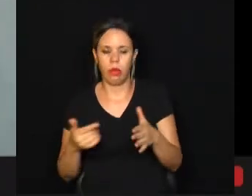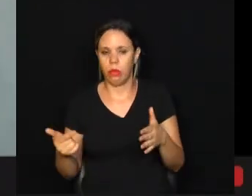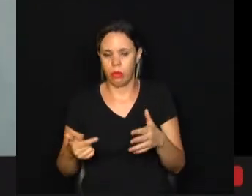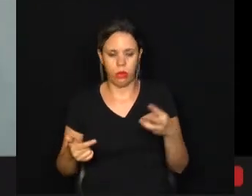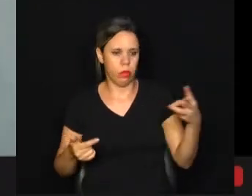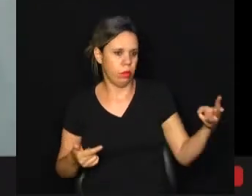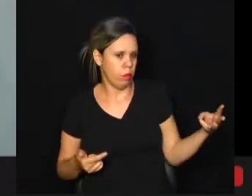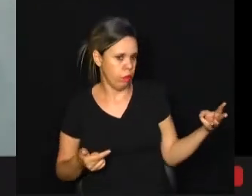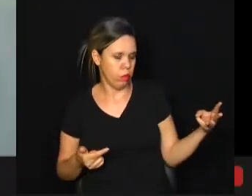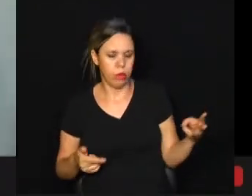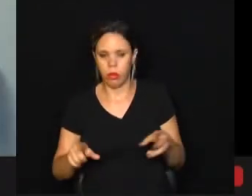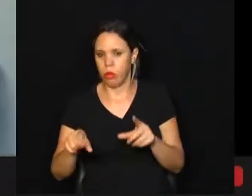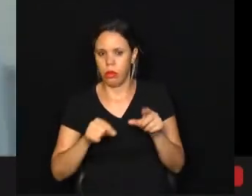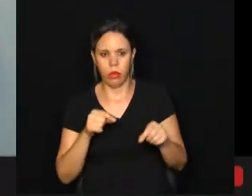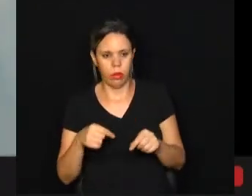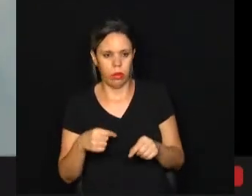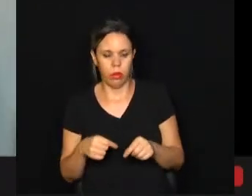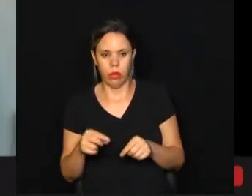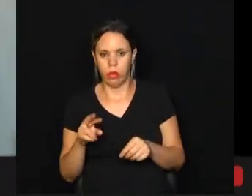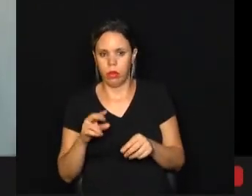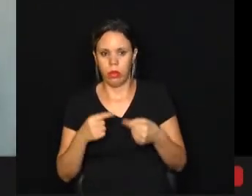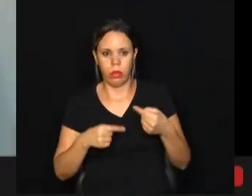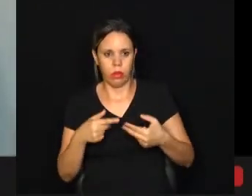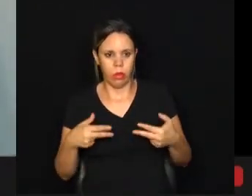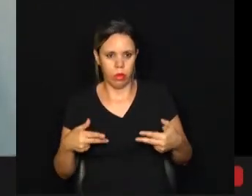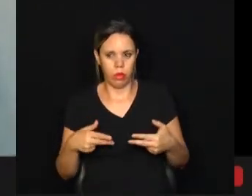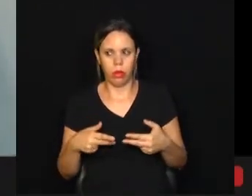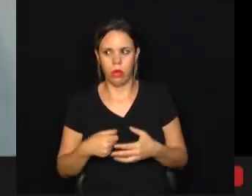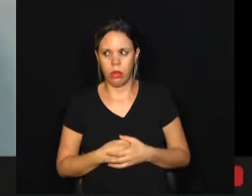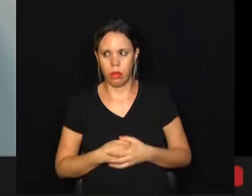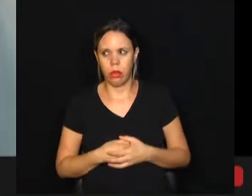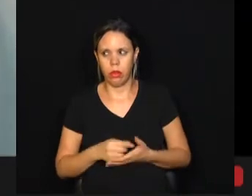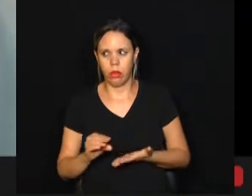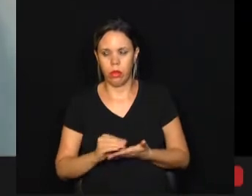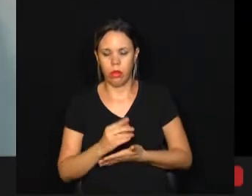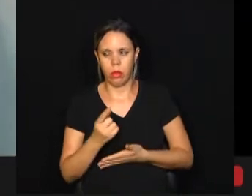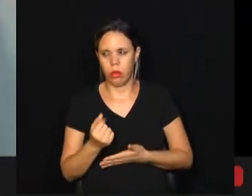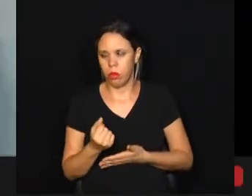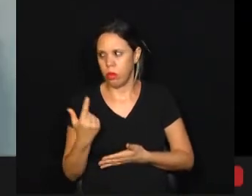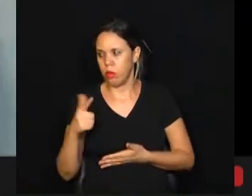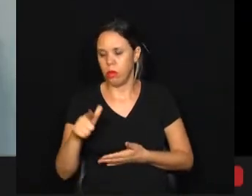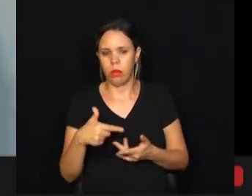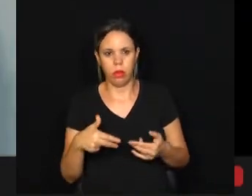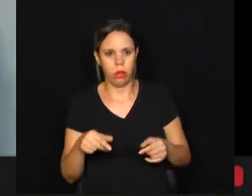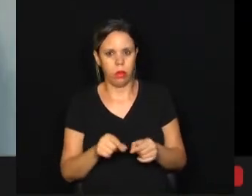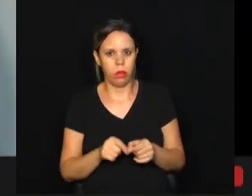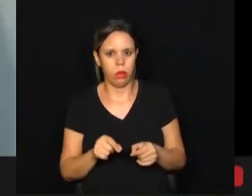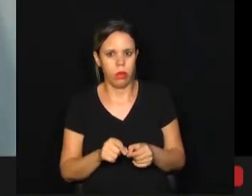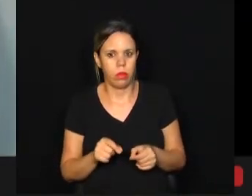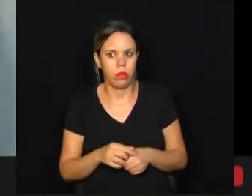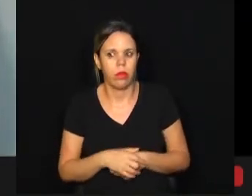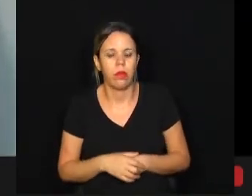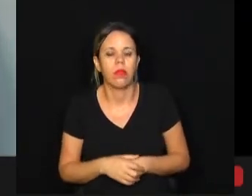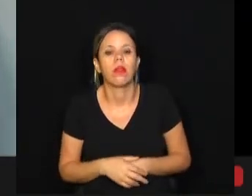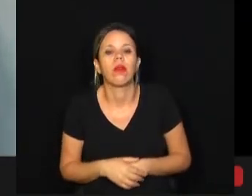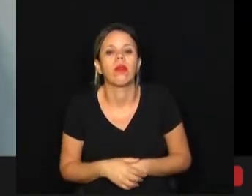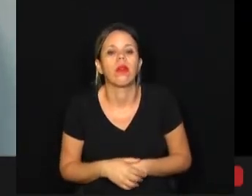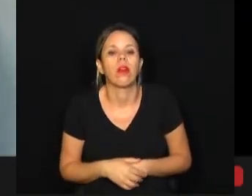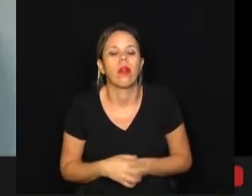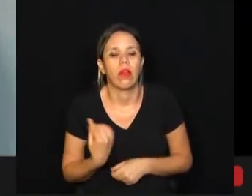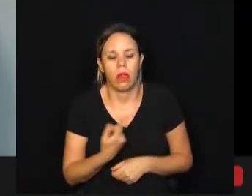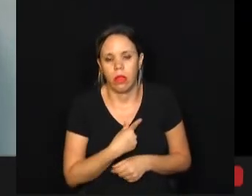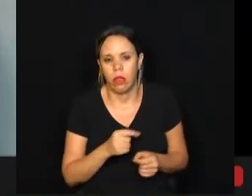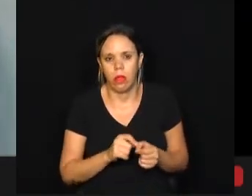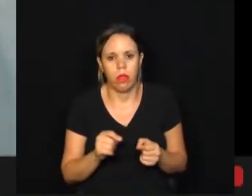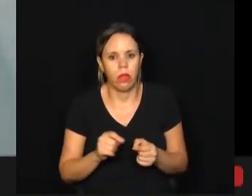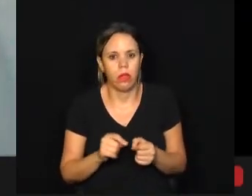terceira prioridade na hora que você está disputando recursos para outras finalidades. Mas isso é uma discussão que a gente precisa